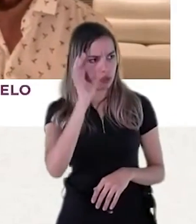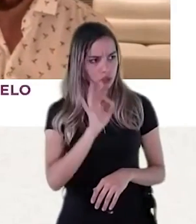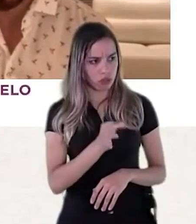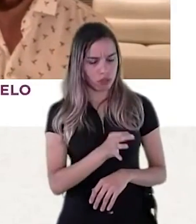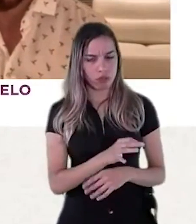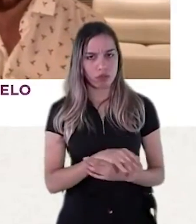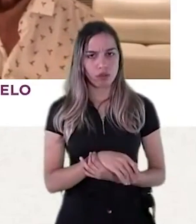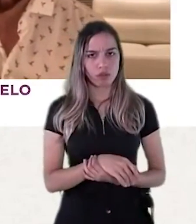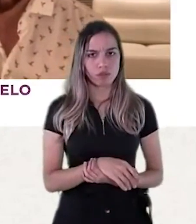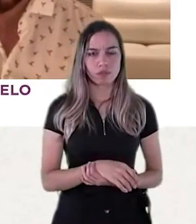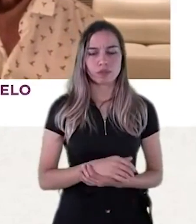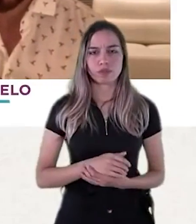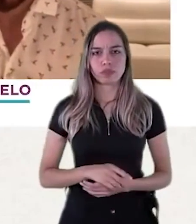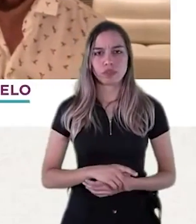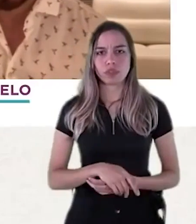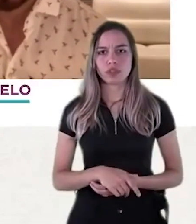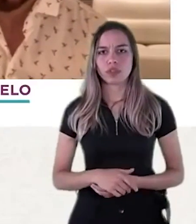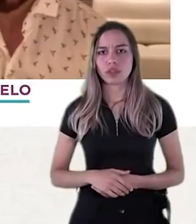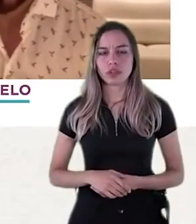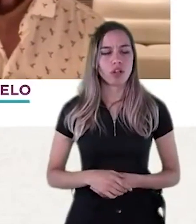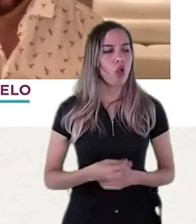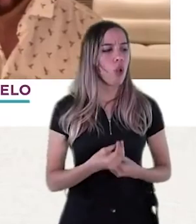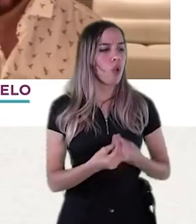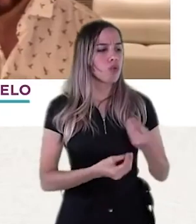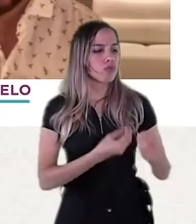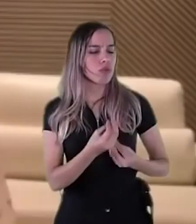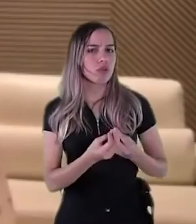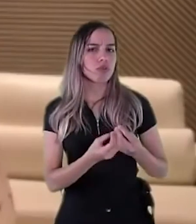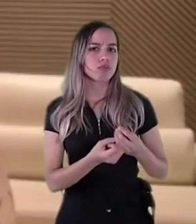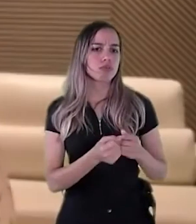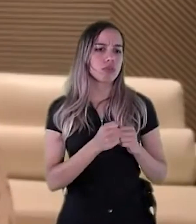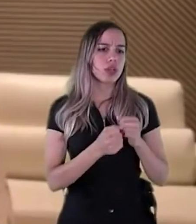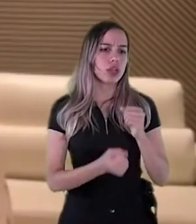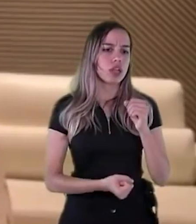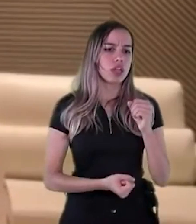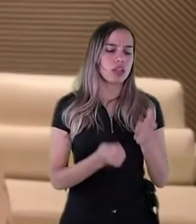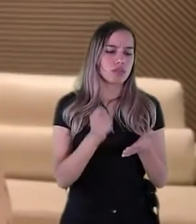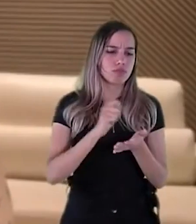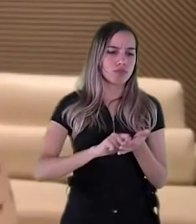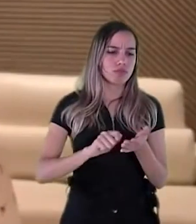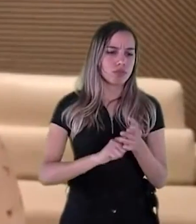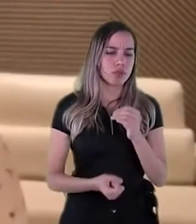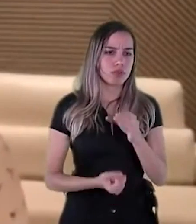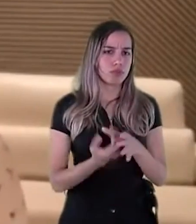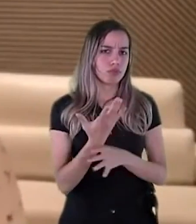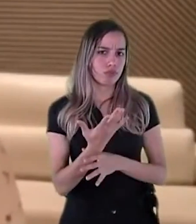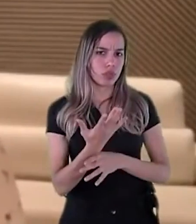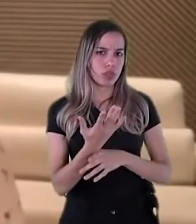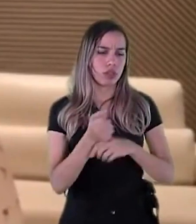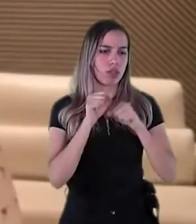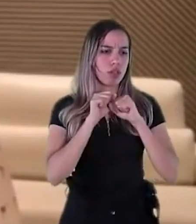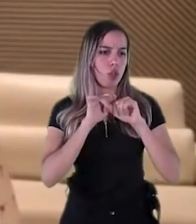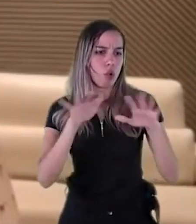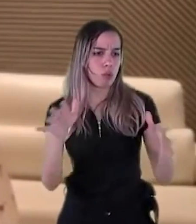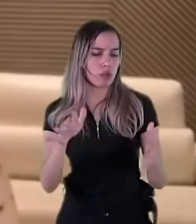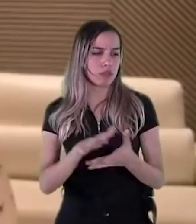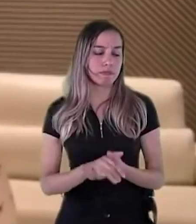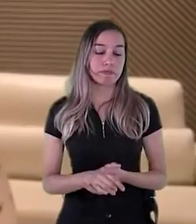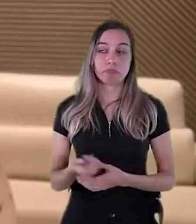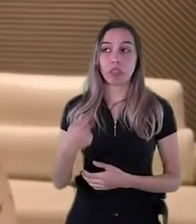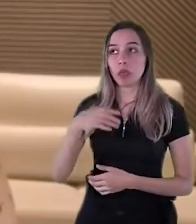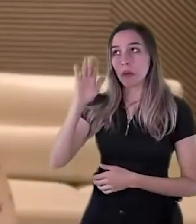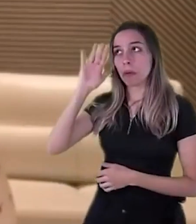Gabriel Chalita. Como é que fica essa coisa da criação compartilhada? Eu acredito que os dois caminhos são interessantes